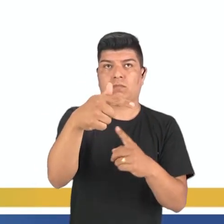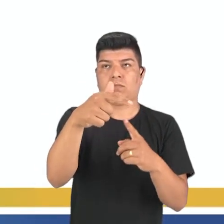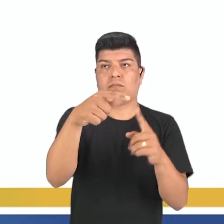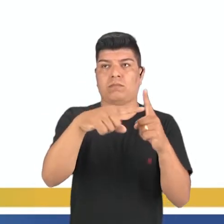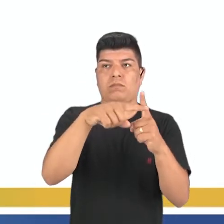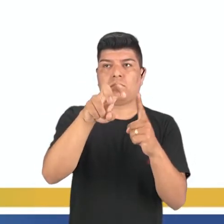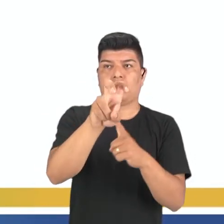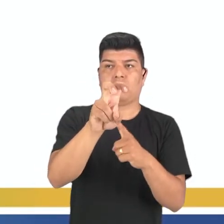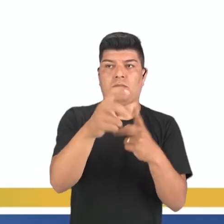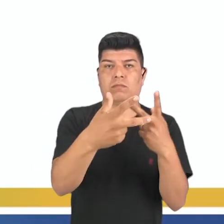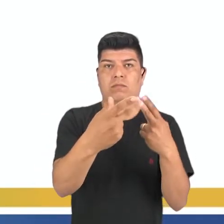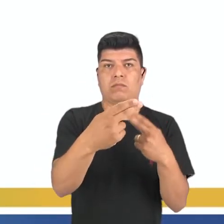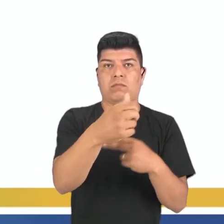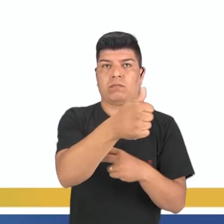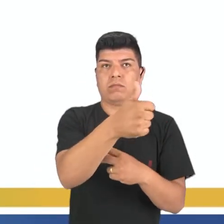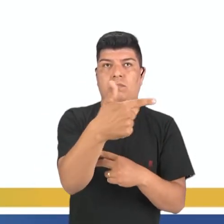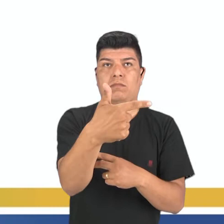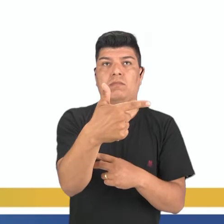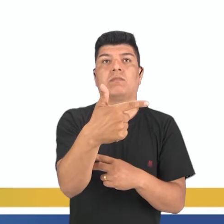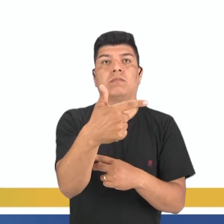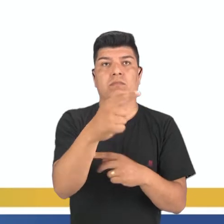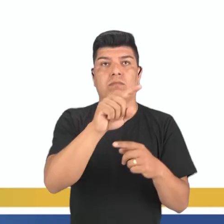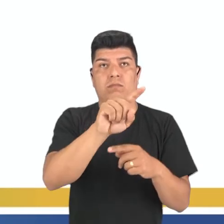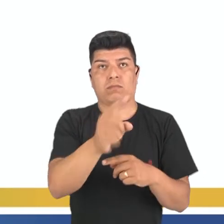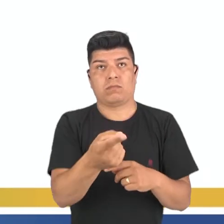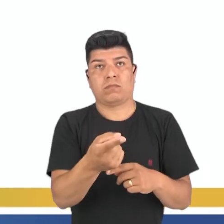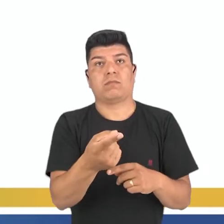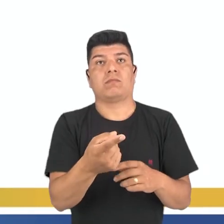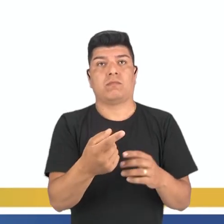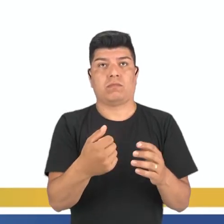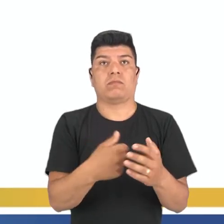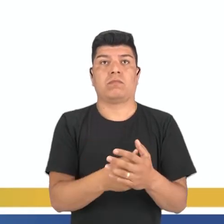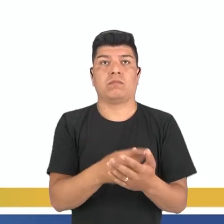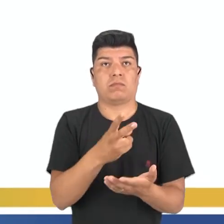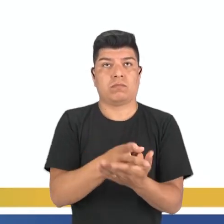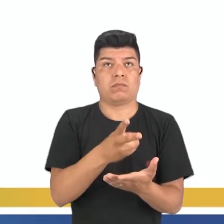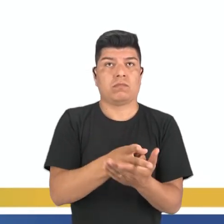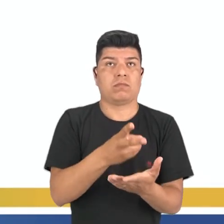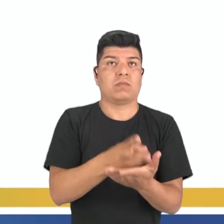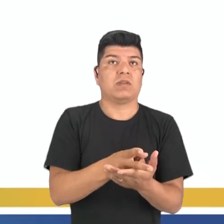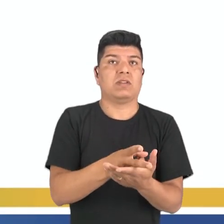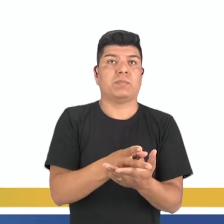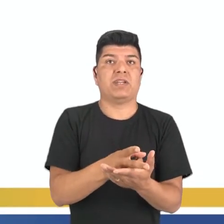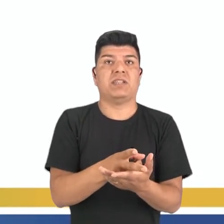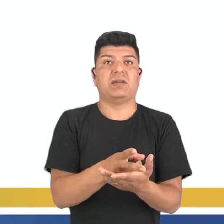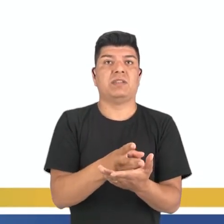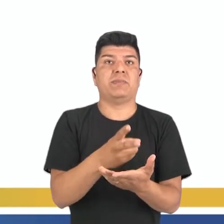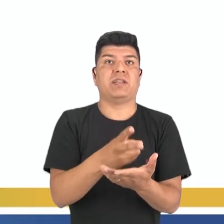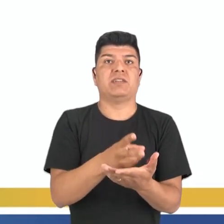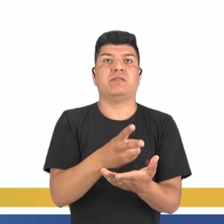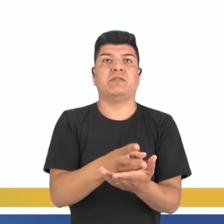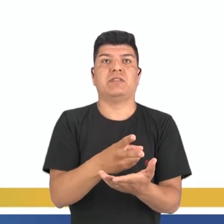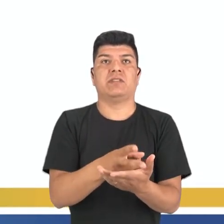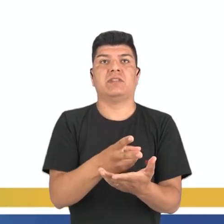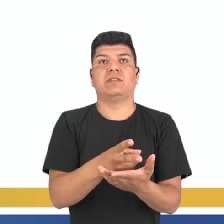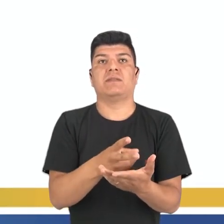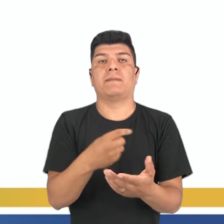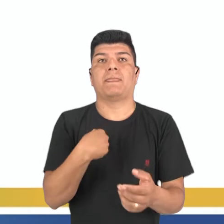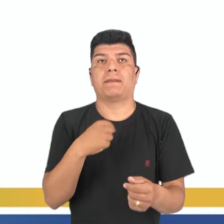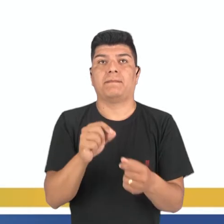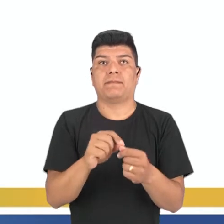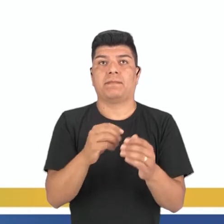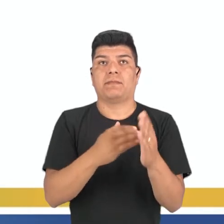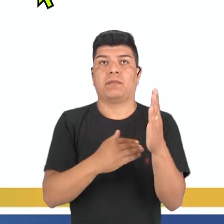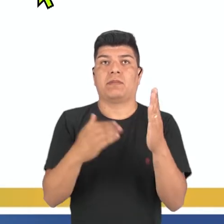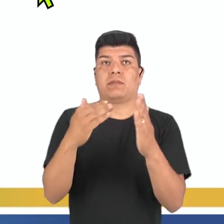12. Repare que a vírgula ela veio para cá, ou seja, ela se mantém vírgula embaixo de vírgula, certo? E aqui eu